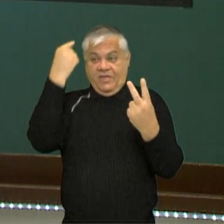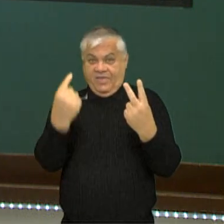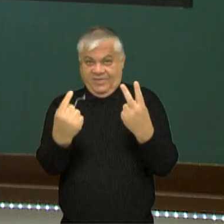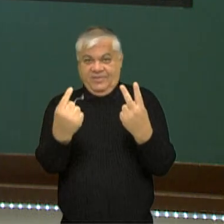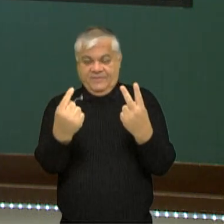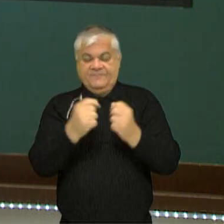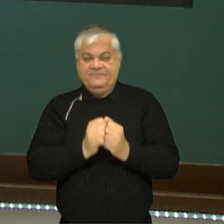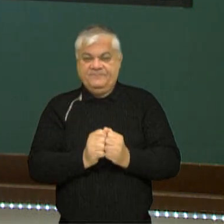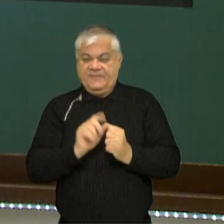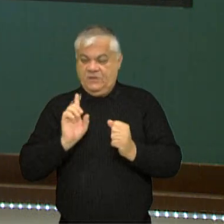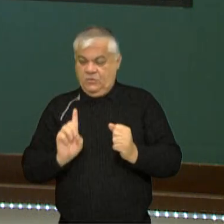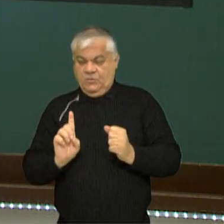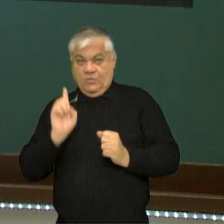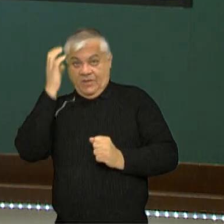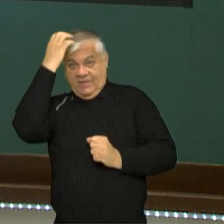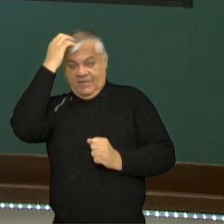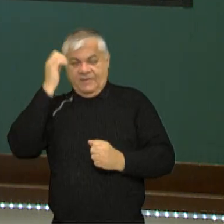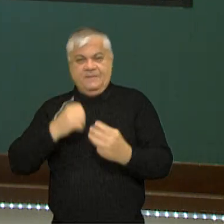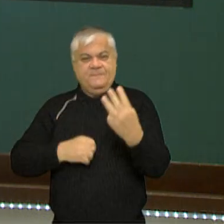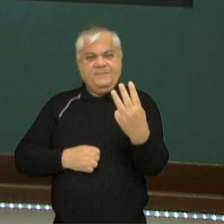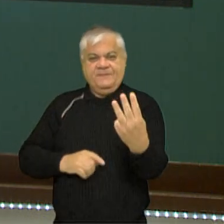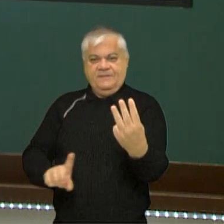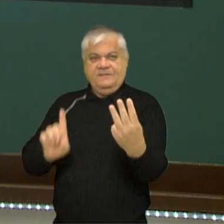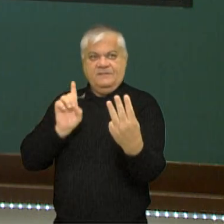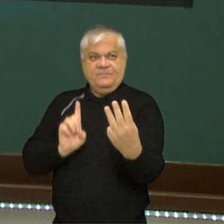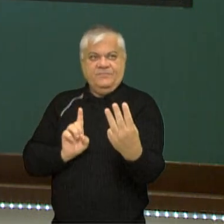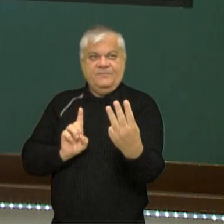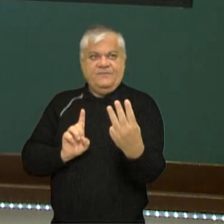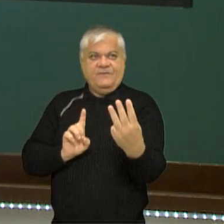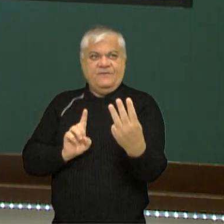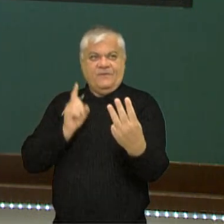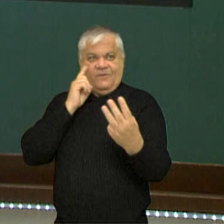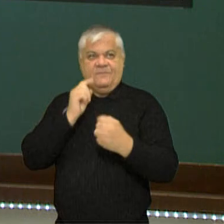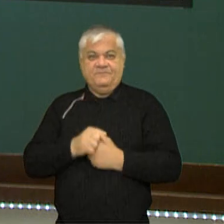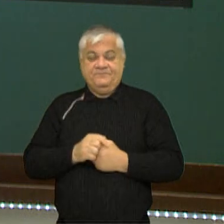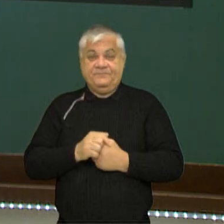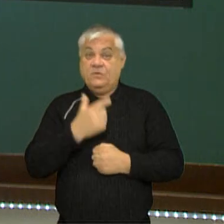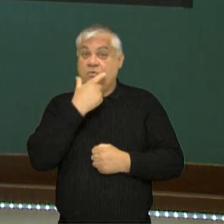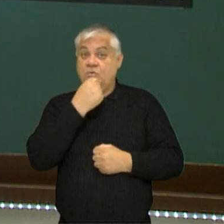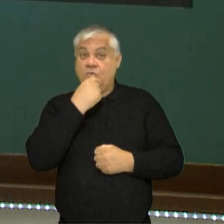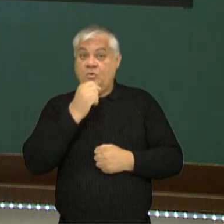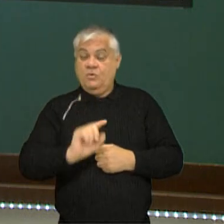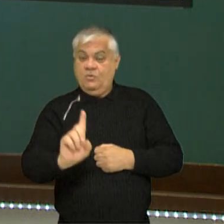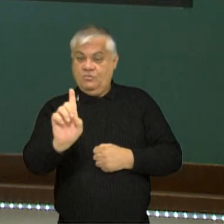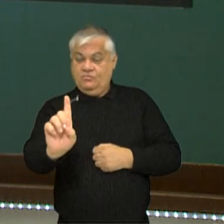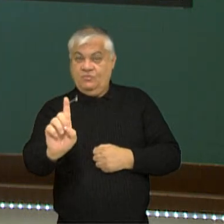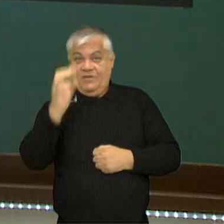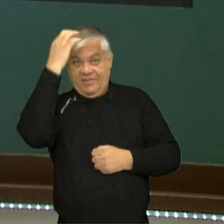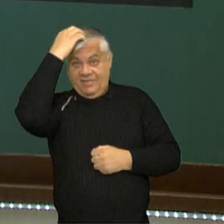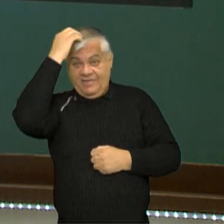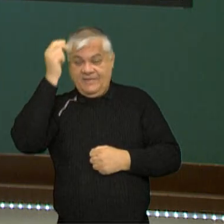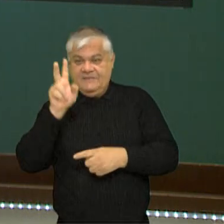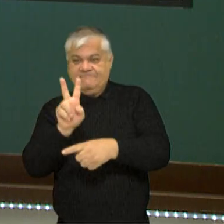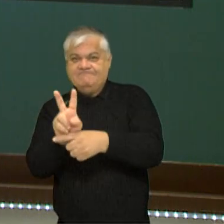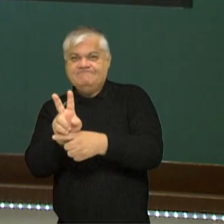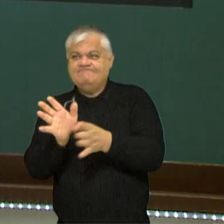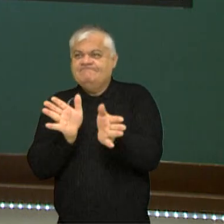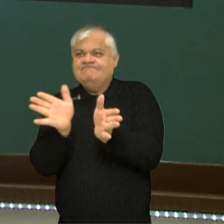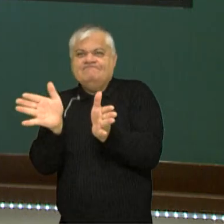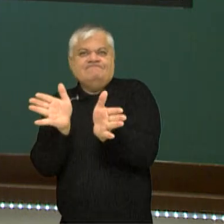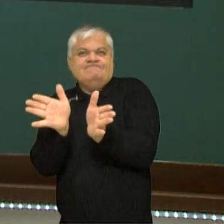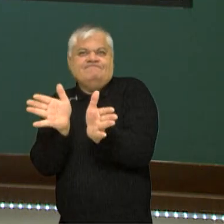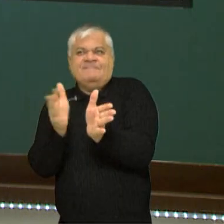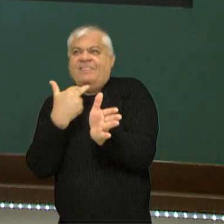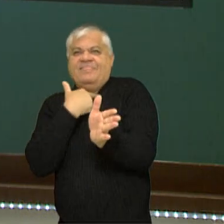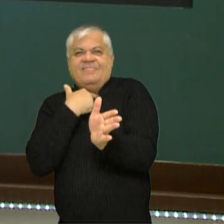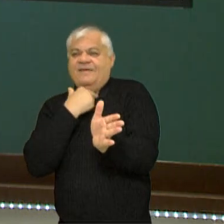adversário. Então, uma posição de checkmate é essa daqui, ó. O rei encurralado no canto. Então, esse é um dos objetivos